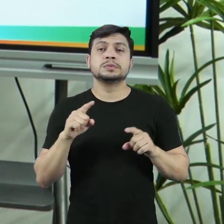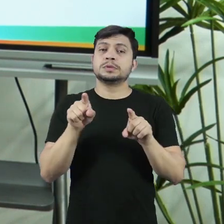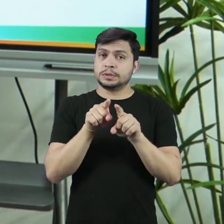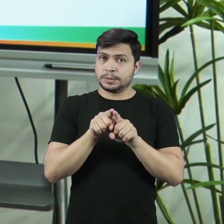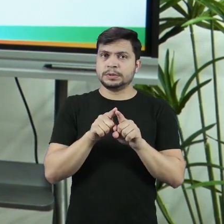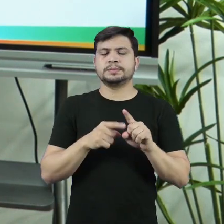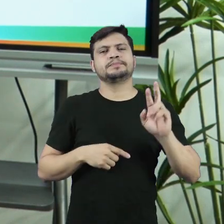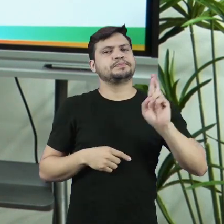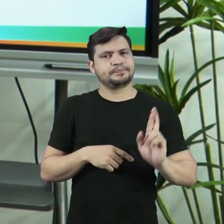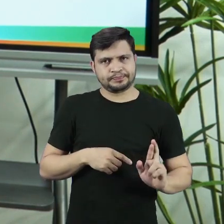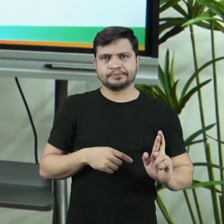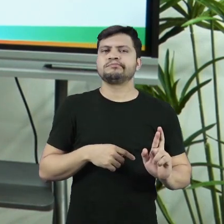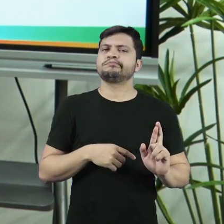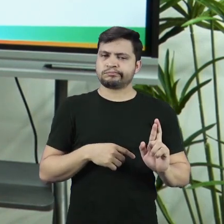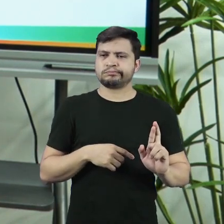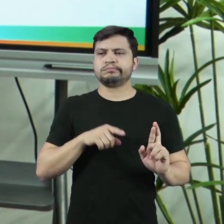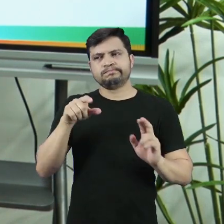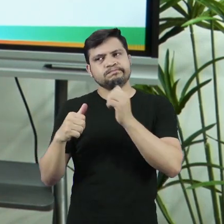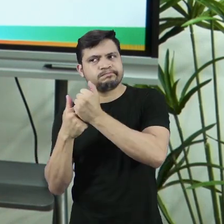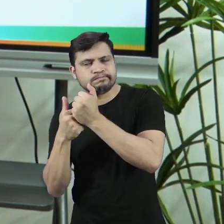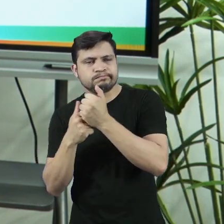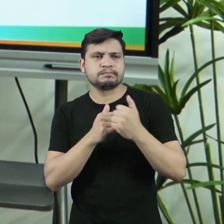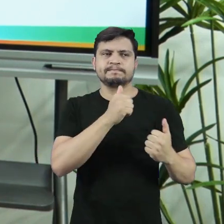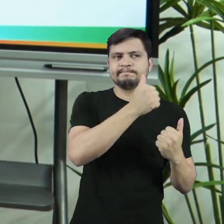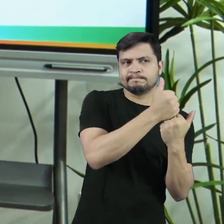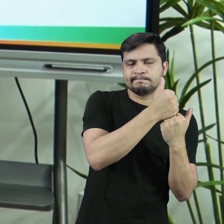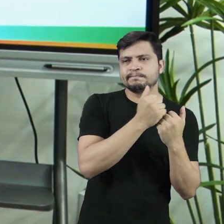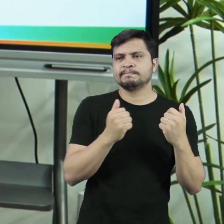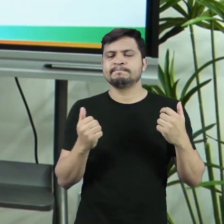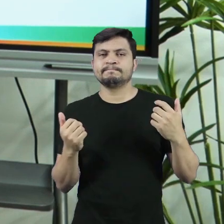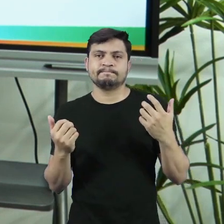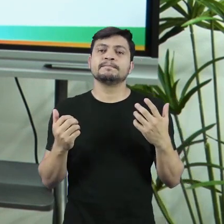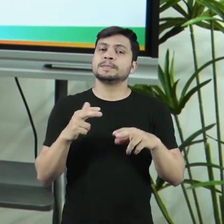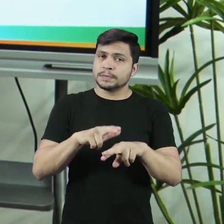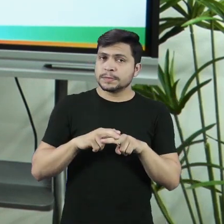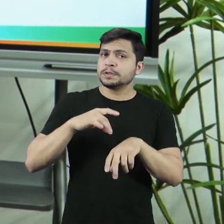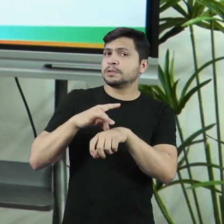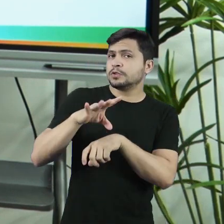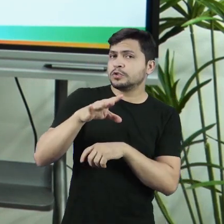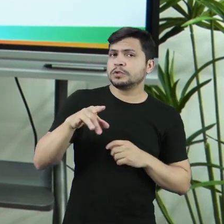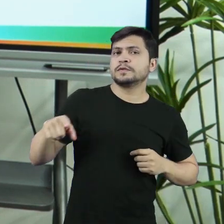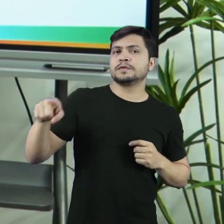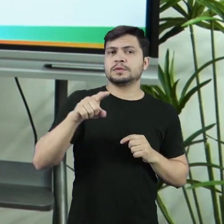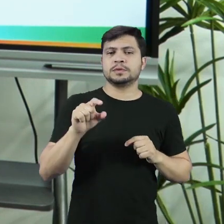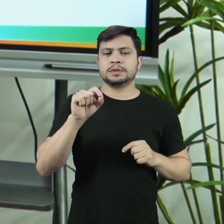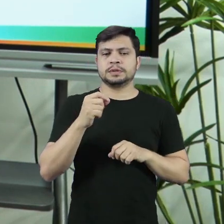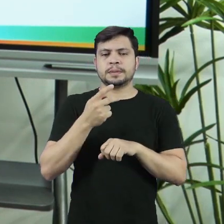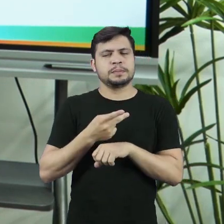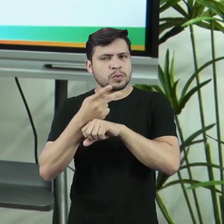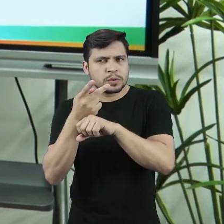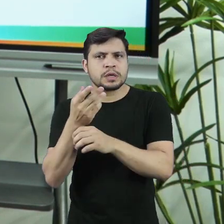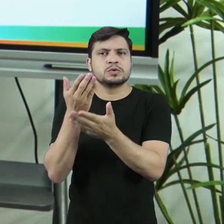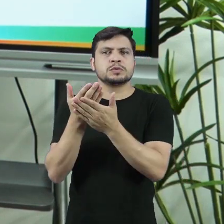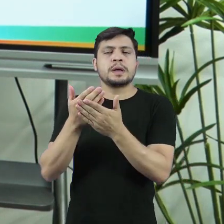Unidos quanto da União Soviética, apoiando um lado e outro. Inclusive, eu incentivo você a procurar e estudar um pouquinho mais sobre cada um desses